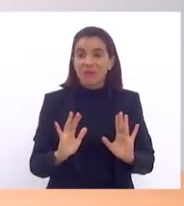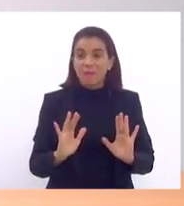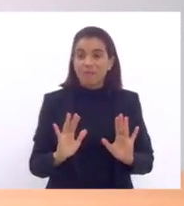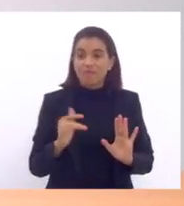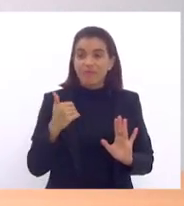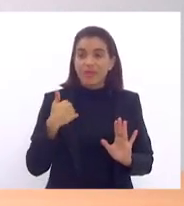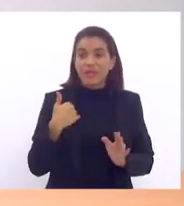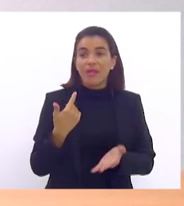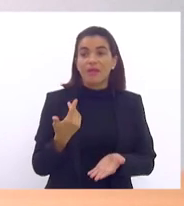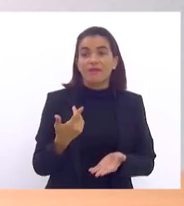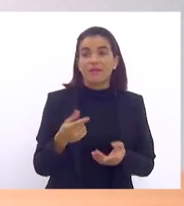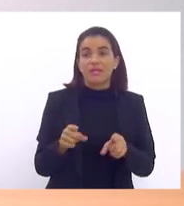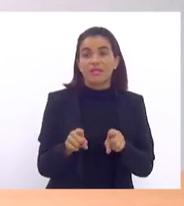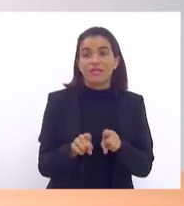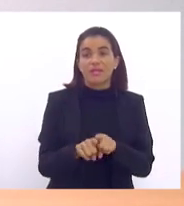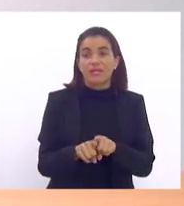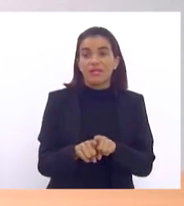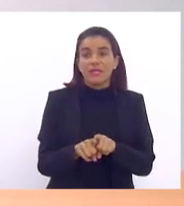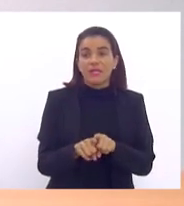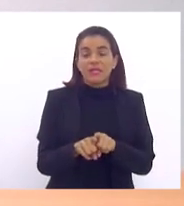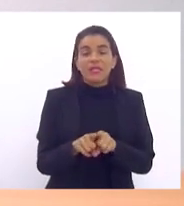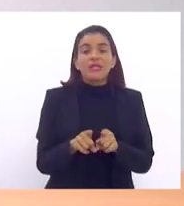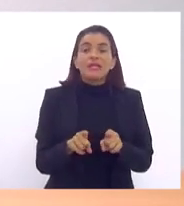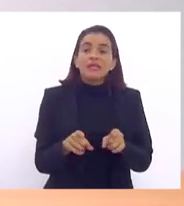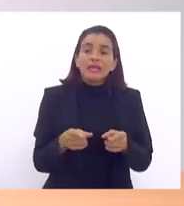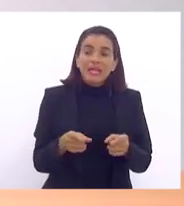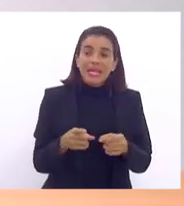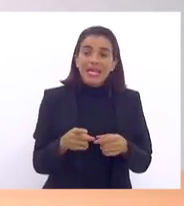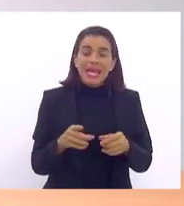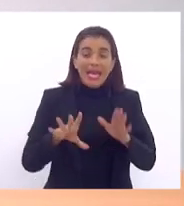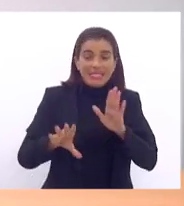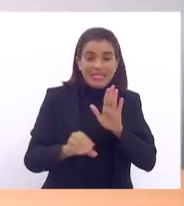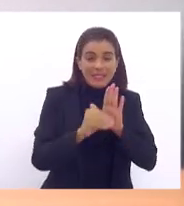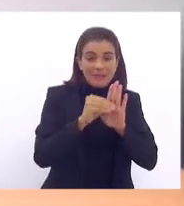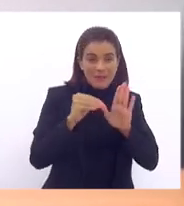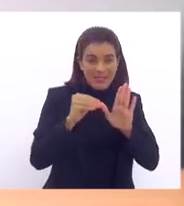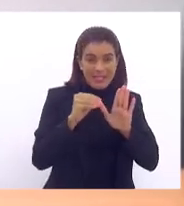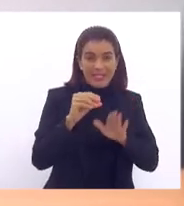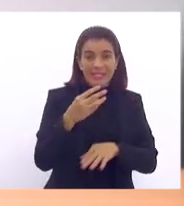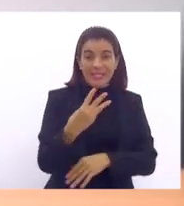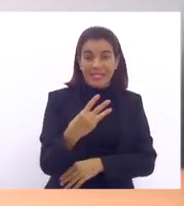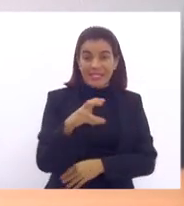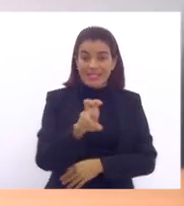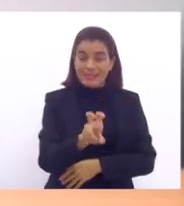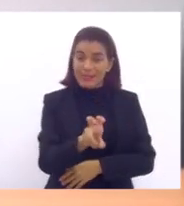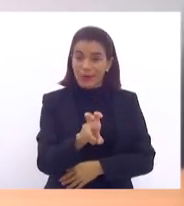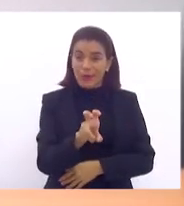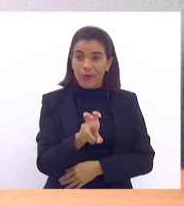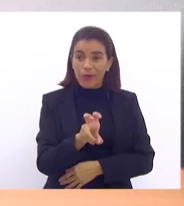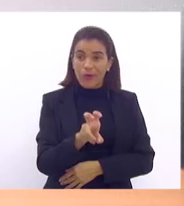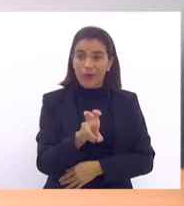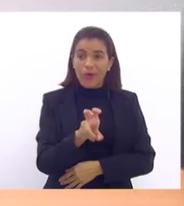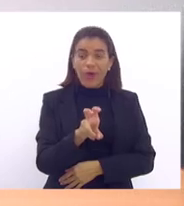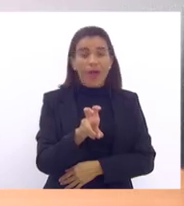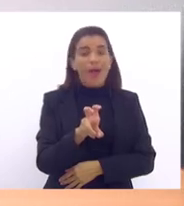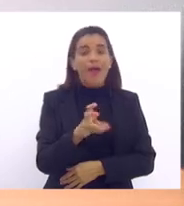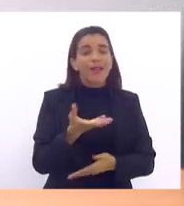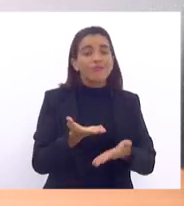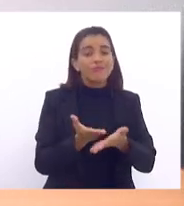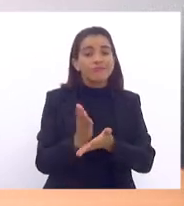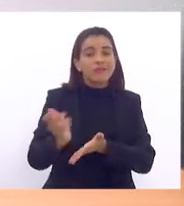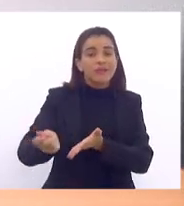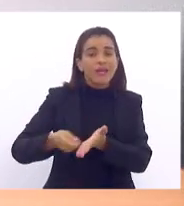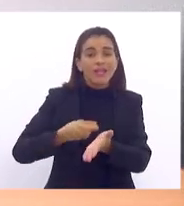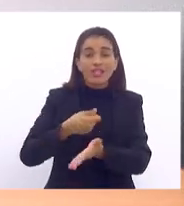caso sem Pinheiro e o e e essa emenda 35 apenas porque eu não posso deixar de dizer ela foi promulgada no dia 11 de